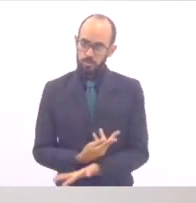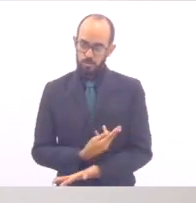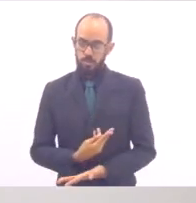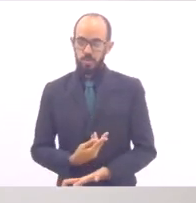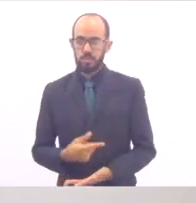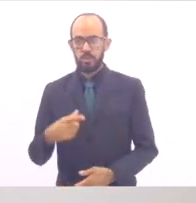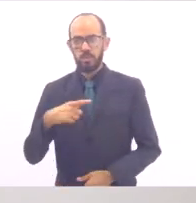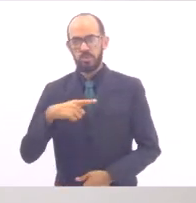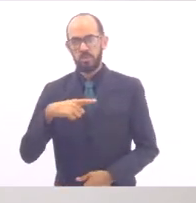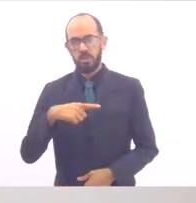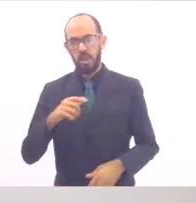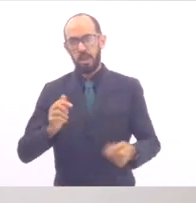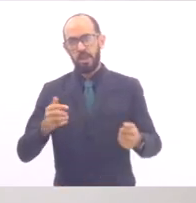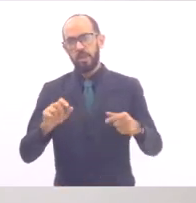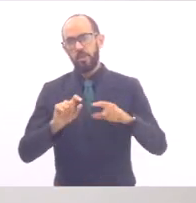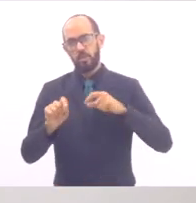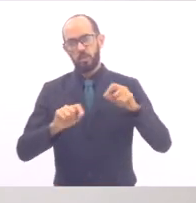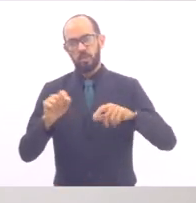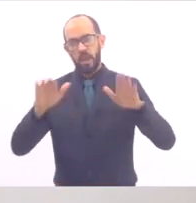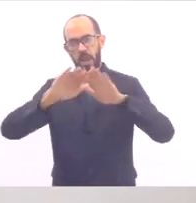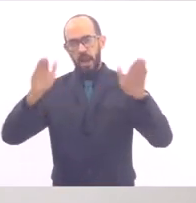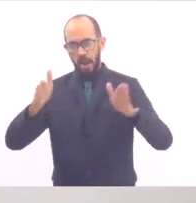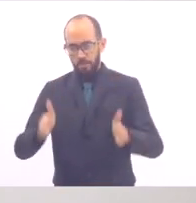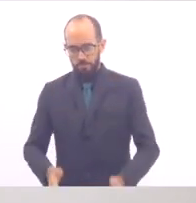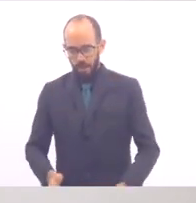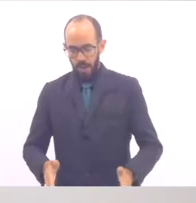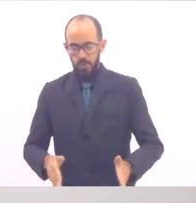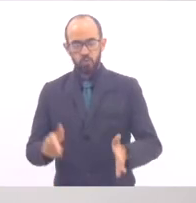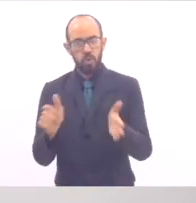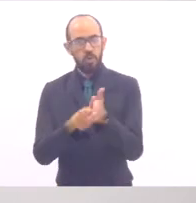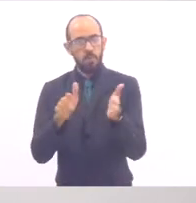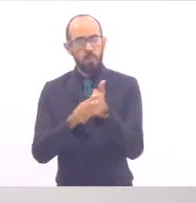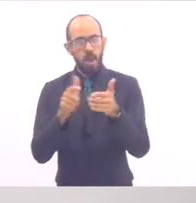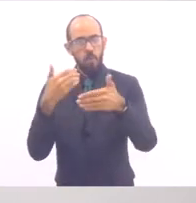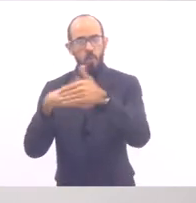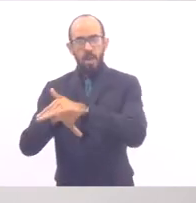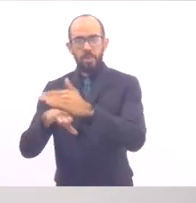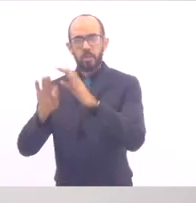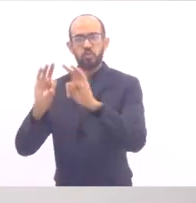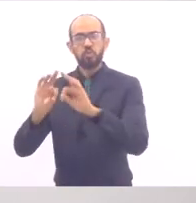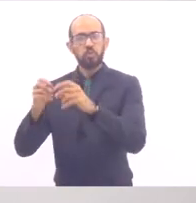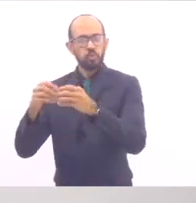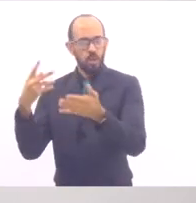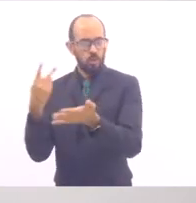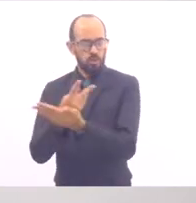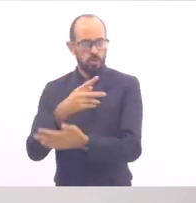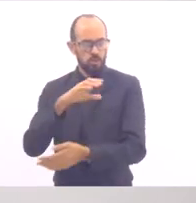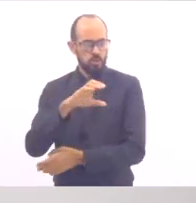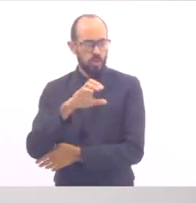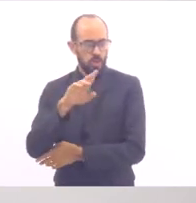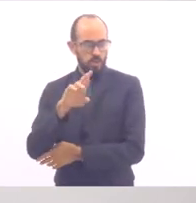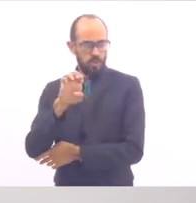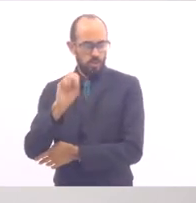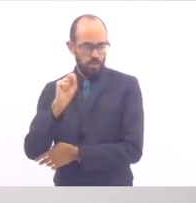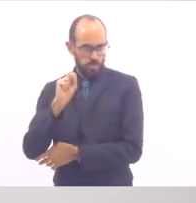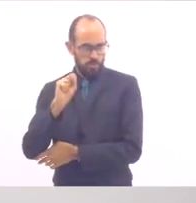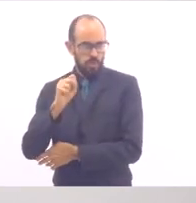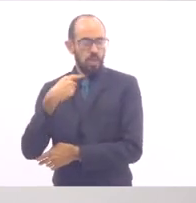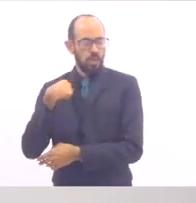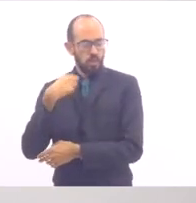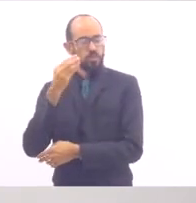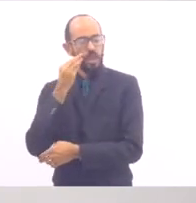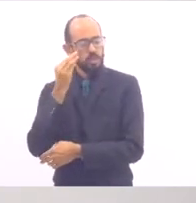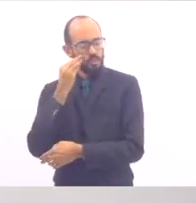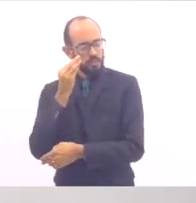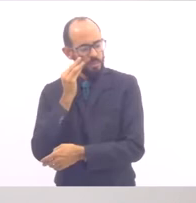lá, hoje, armários de processo só do CRS, de tudo que aconteceu nele, né? E eu procurei a efetivação dele, a